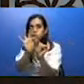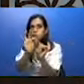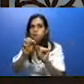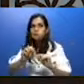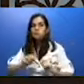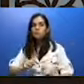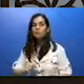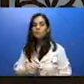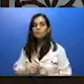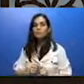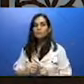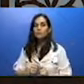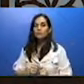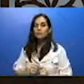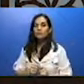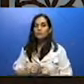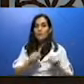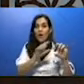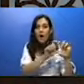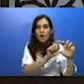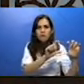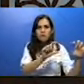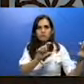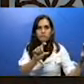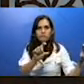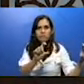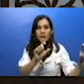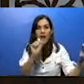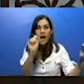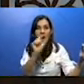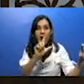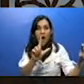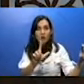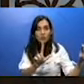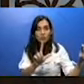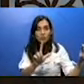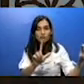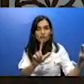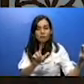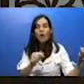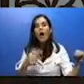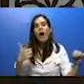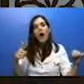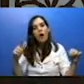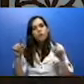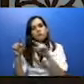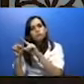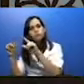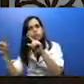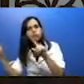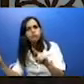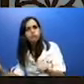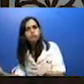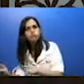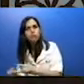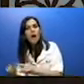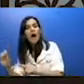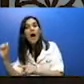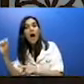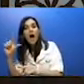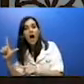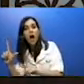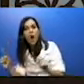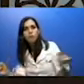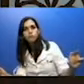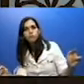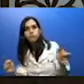peão de boiadeiro está com box azul ela também está escrito em azul e